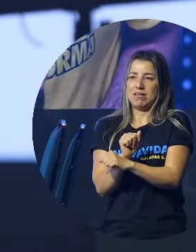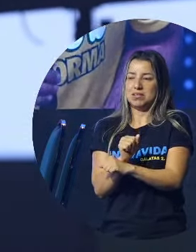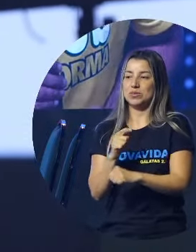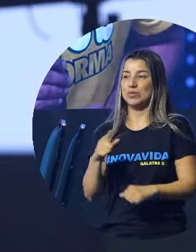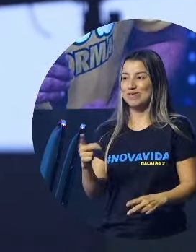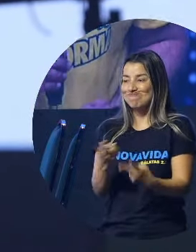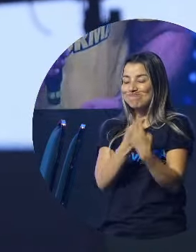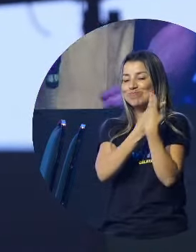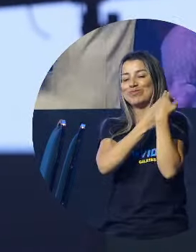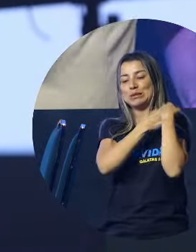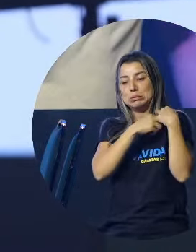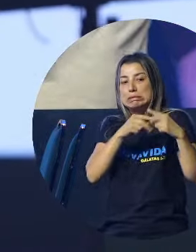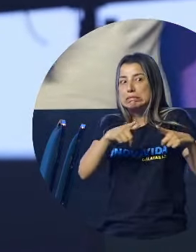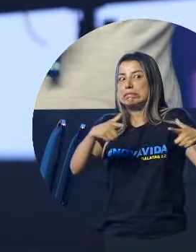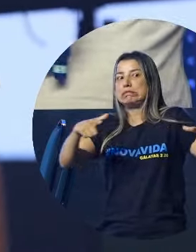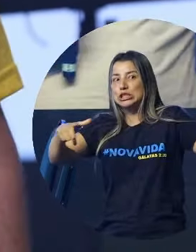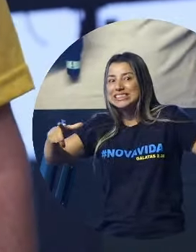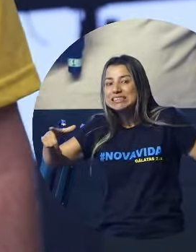em nome de Jesus.